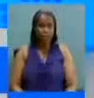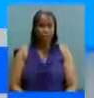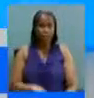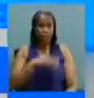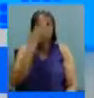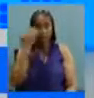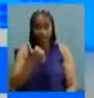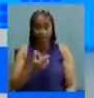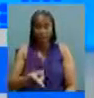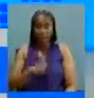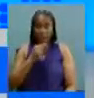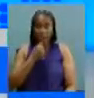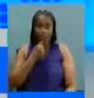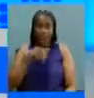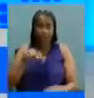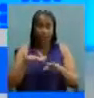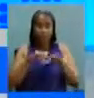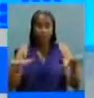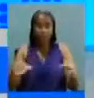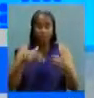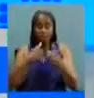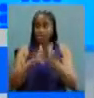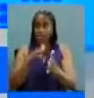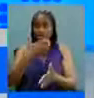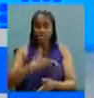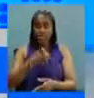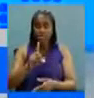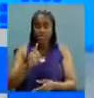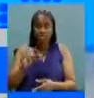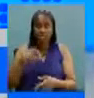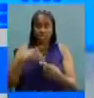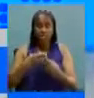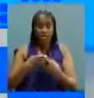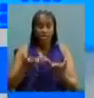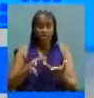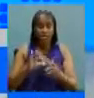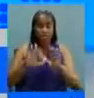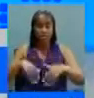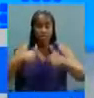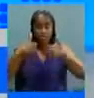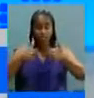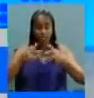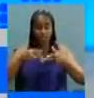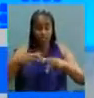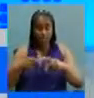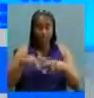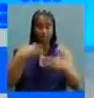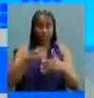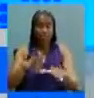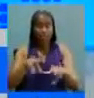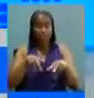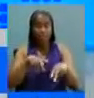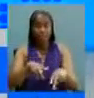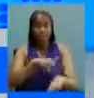E no dia 29 de abril, a praia completa 160 anos da sua elevação à categoria de cidade. A Câmara Municipal vai presentear